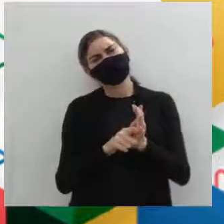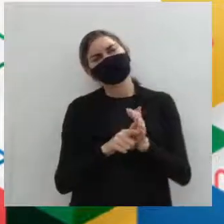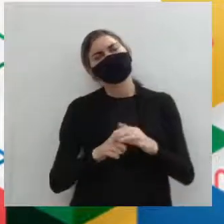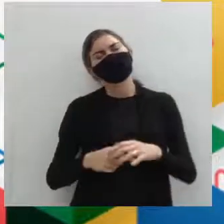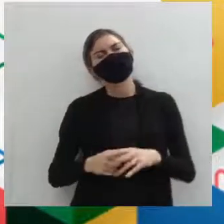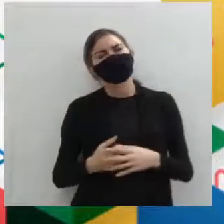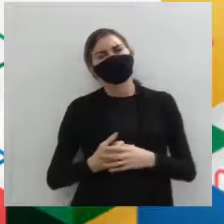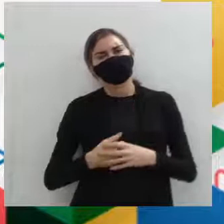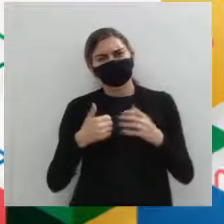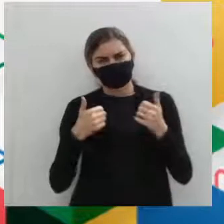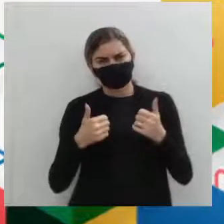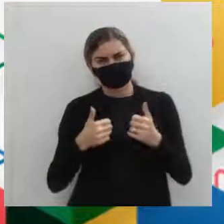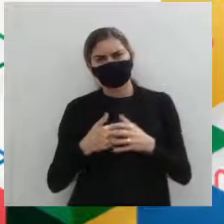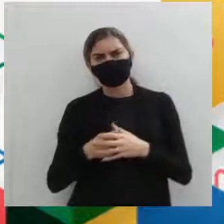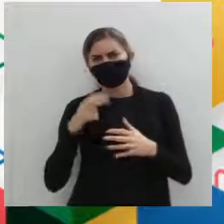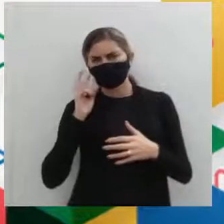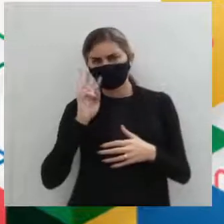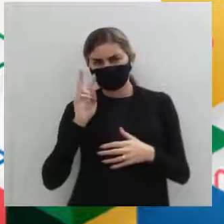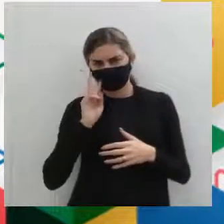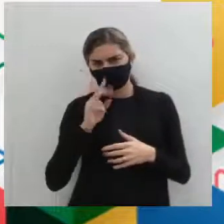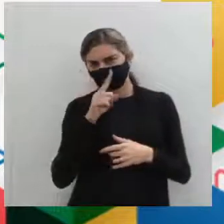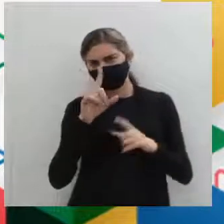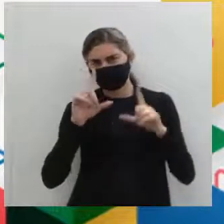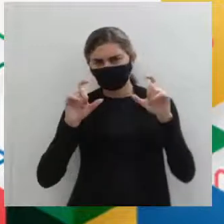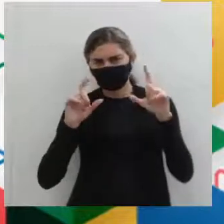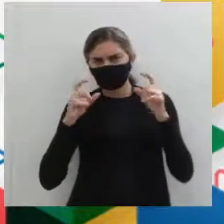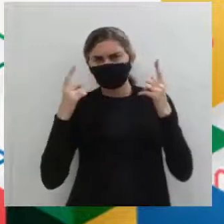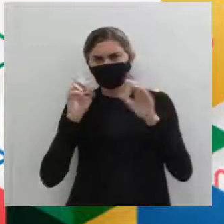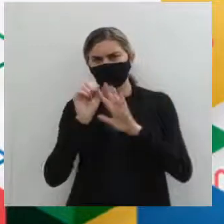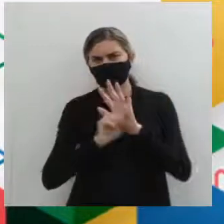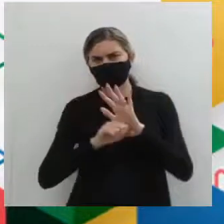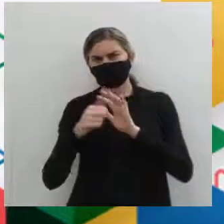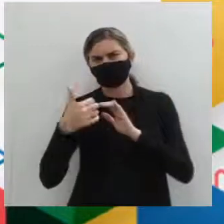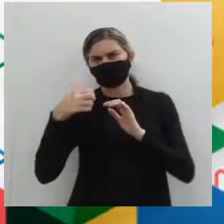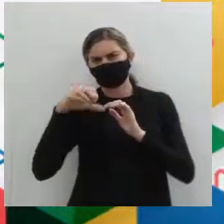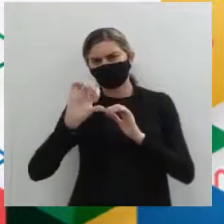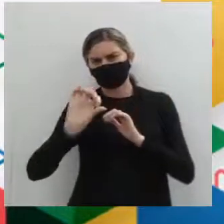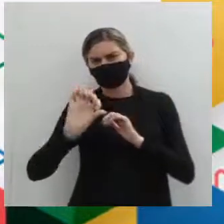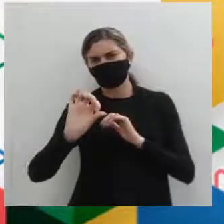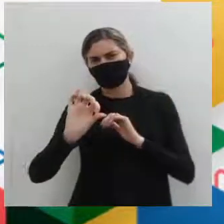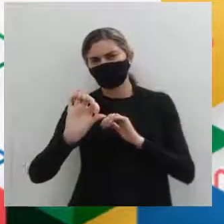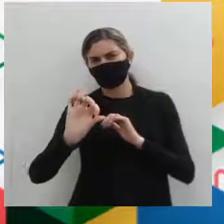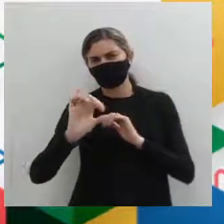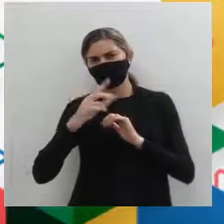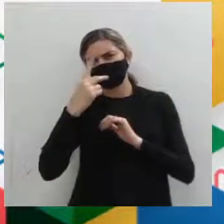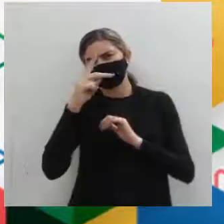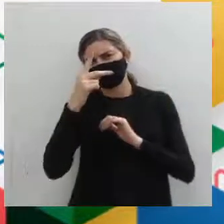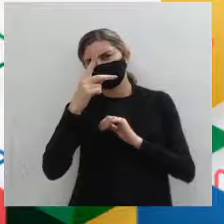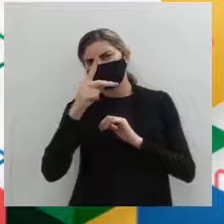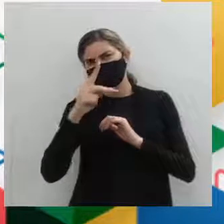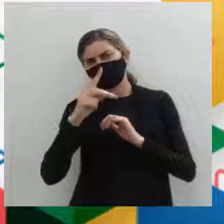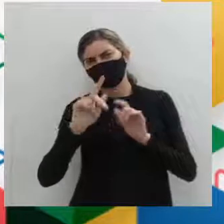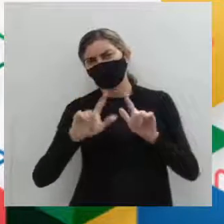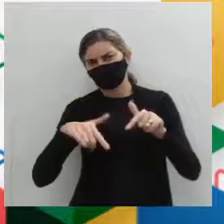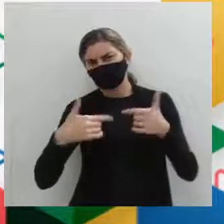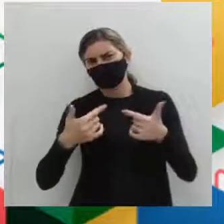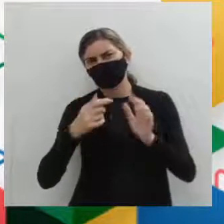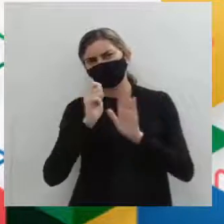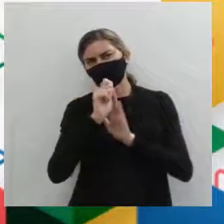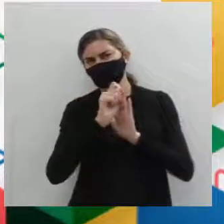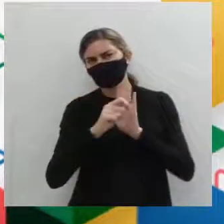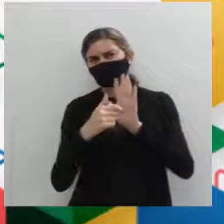Lutero. Tá bem? Lembrando, essa imagem é do século XIX e essa ação